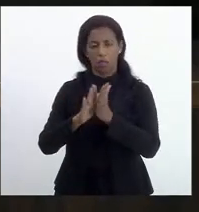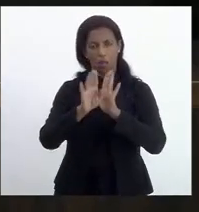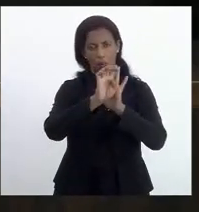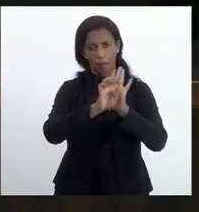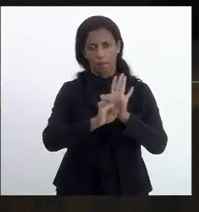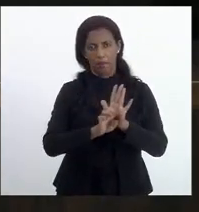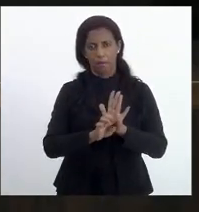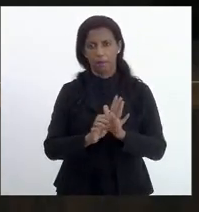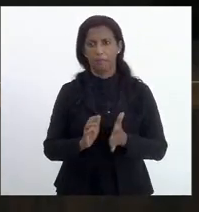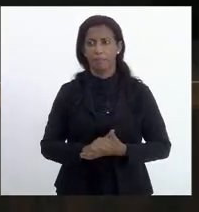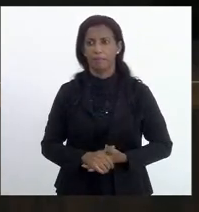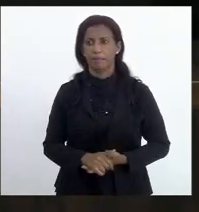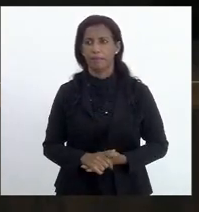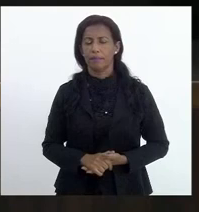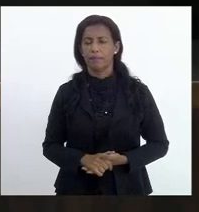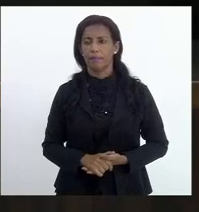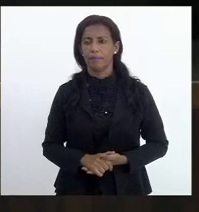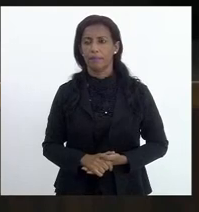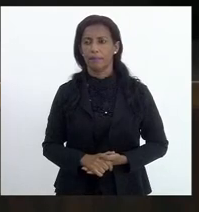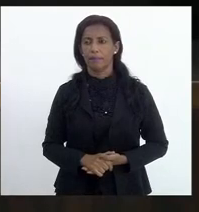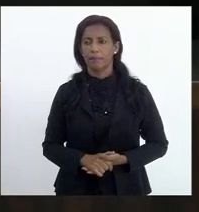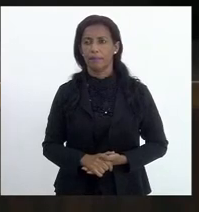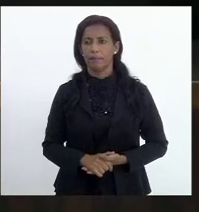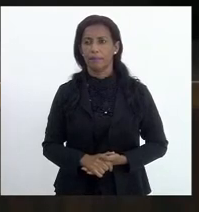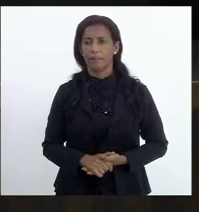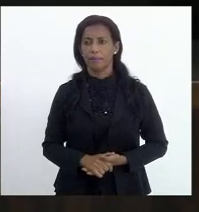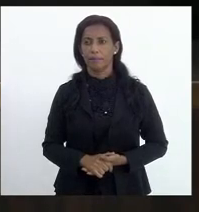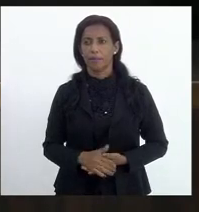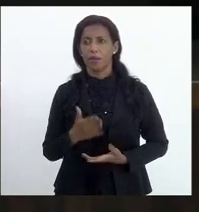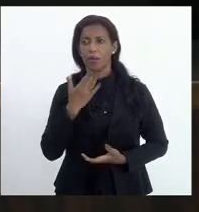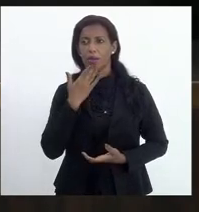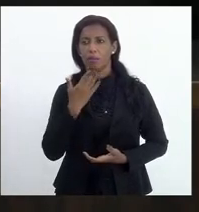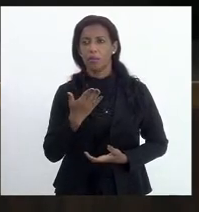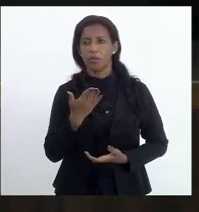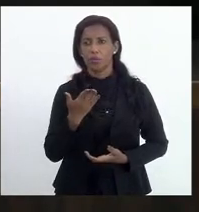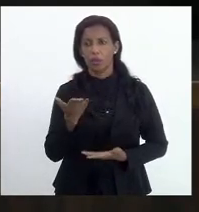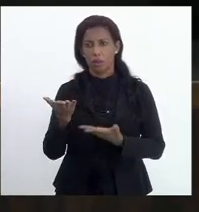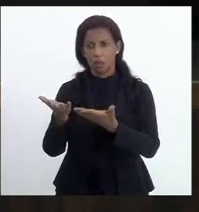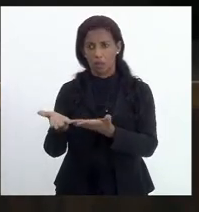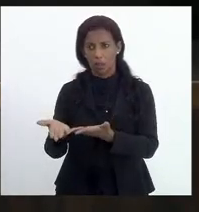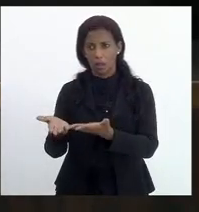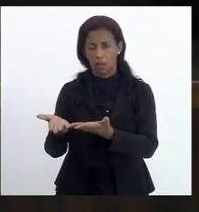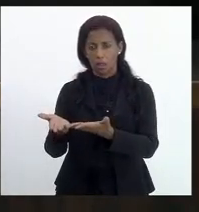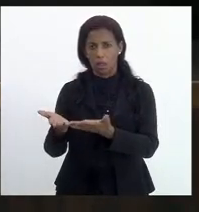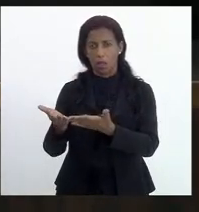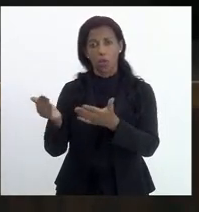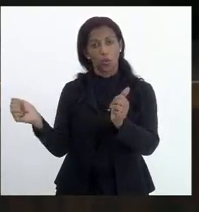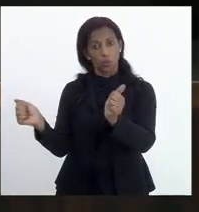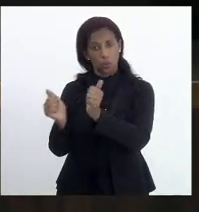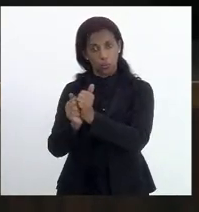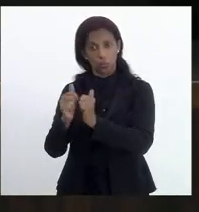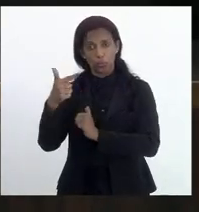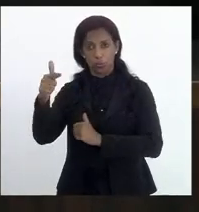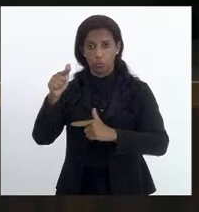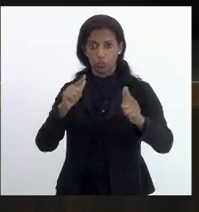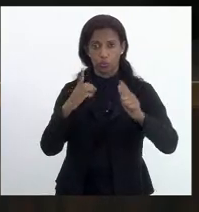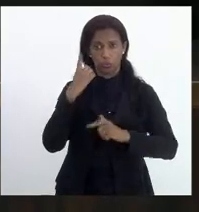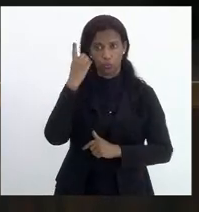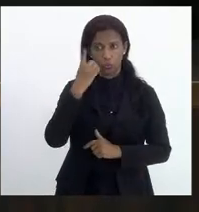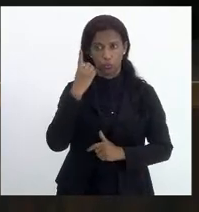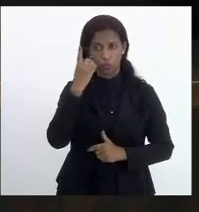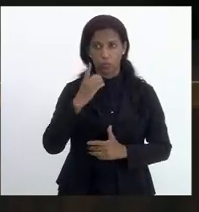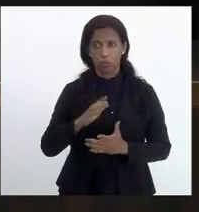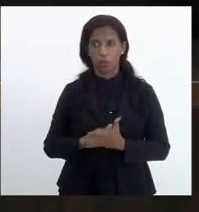emenda, eu queria que Vossa Excelência, acordado com os demais parlamentares, deixasse